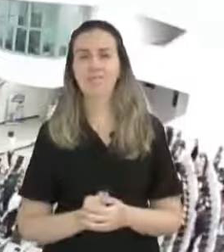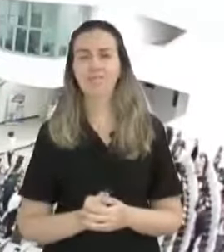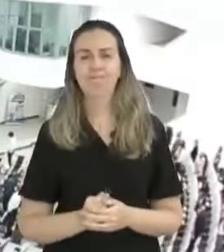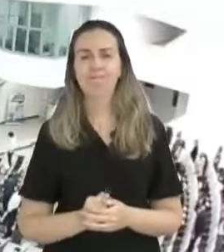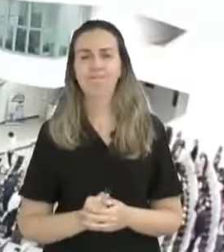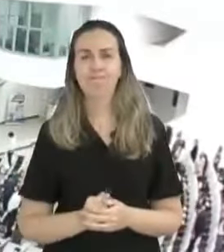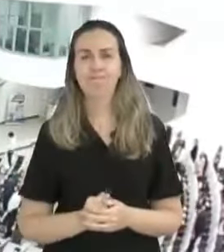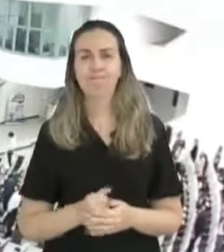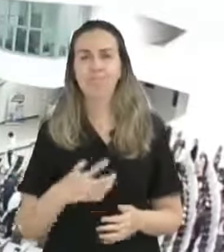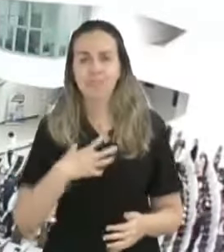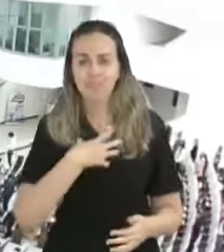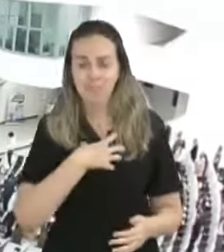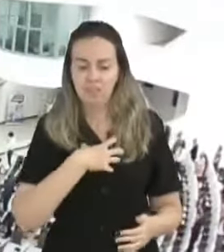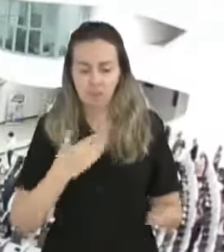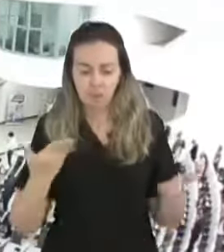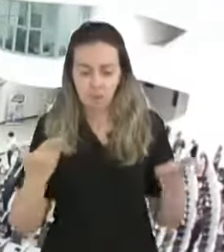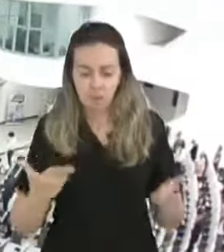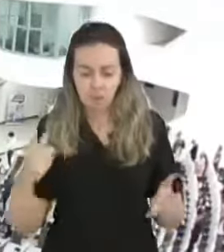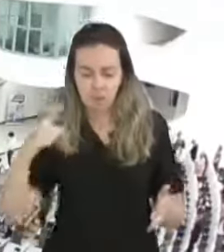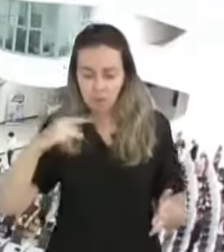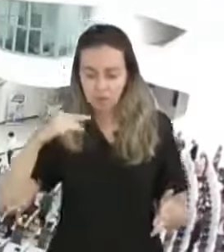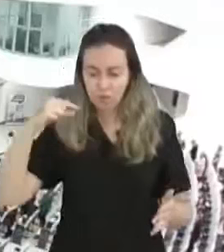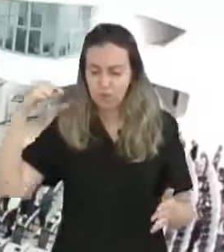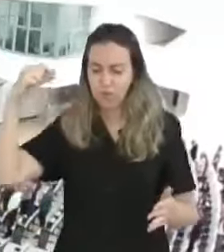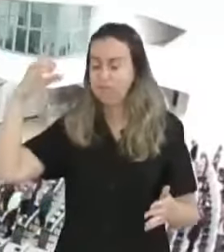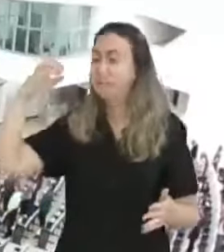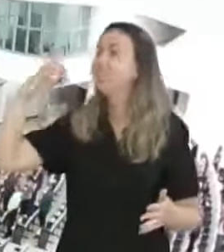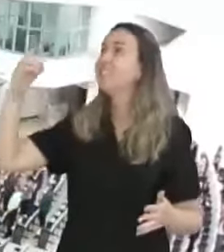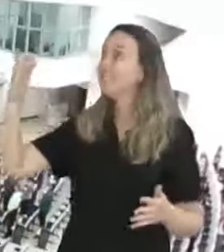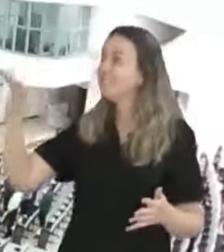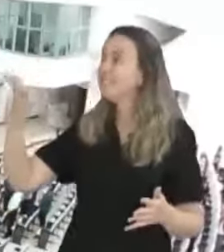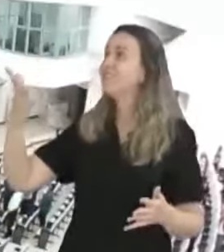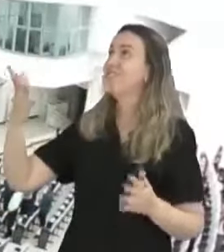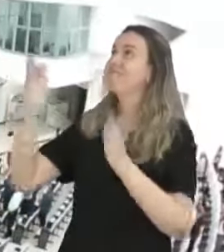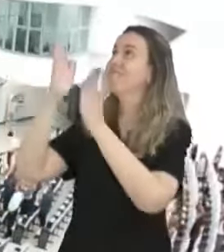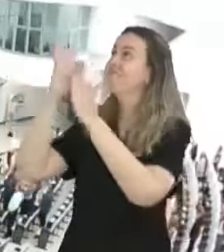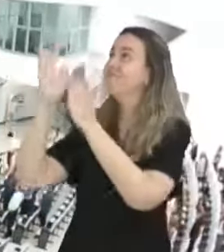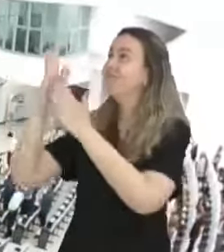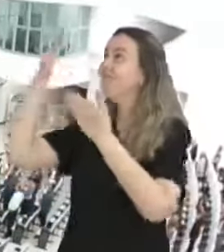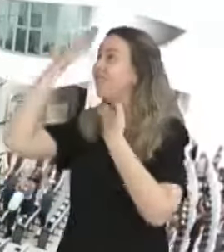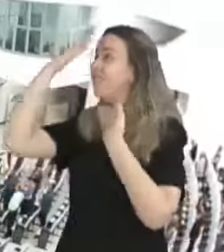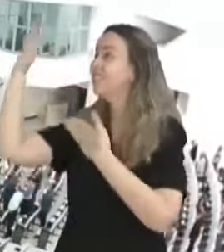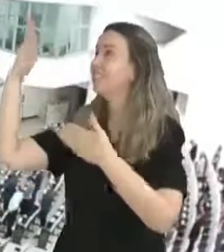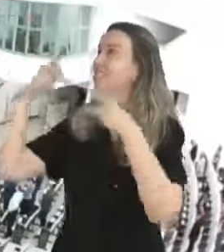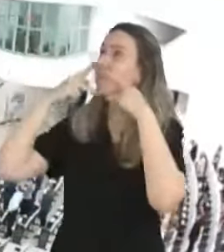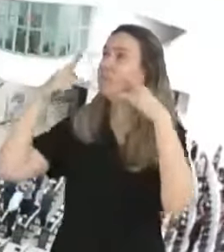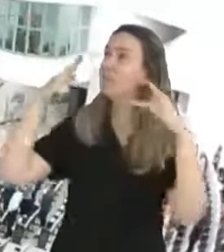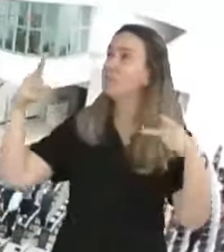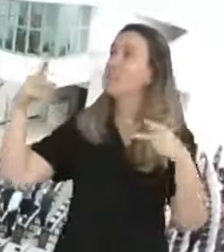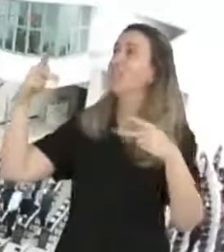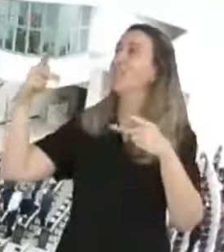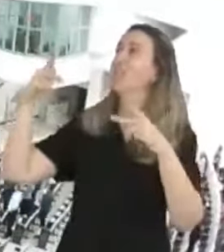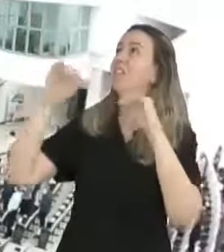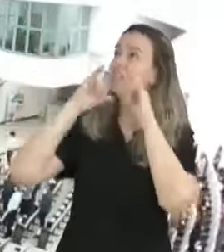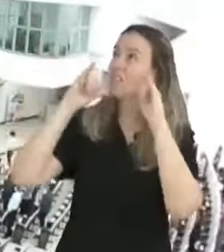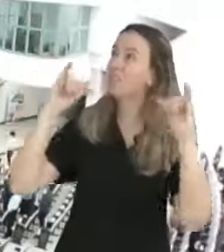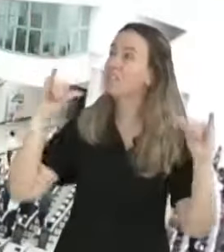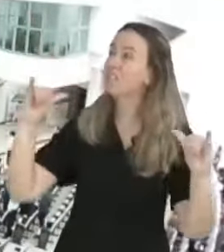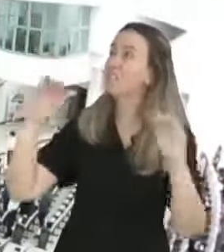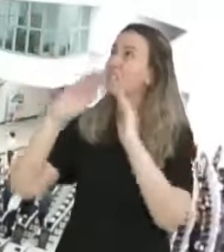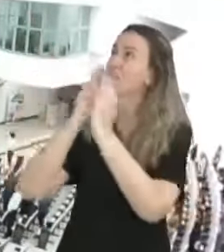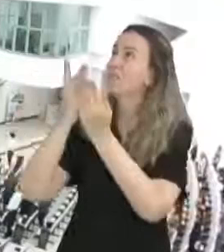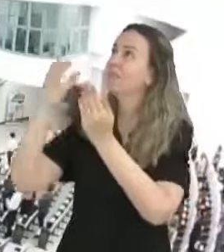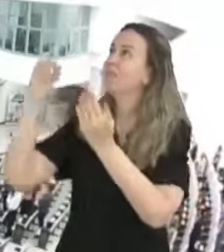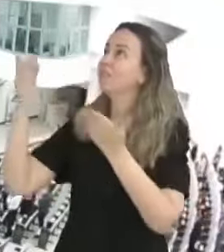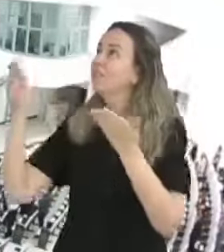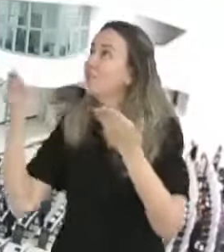Você que tem uma chamada de Deus, você que foi chamado para louvar, para pregar a palavra,